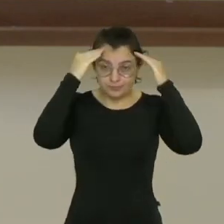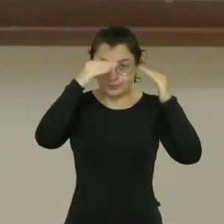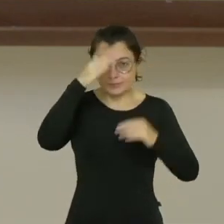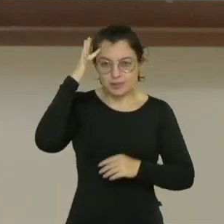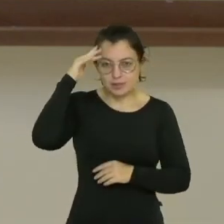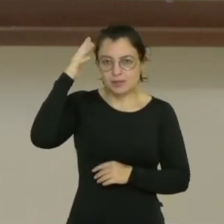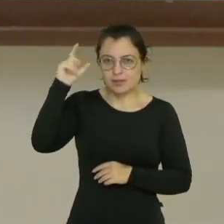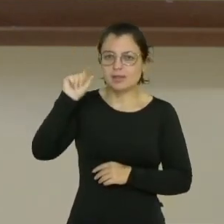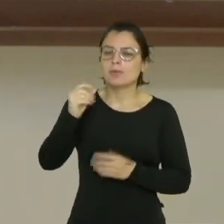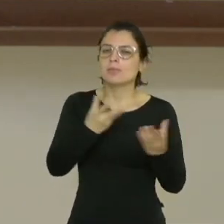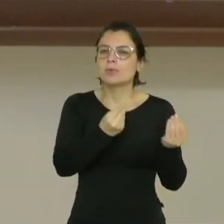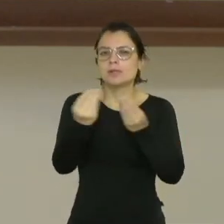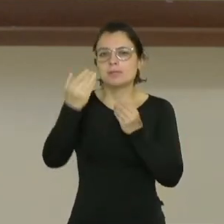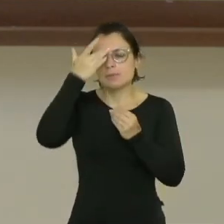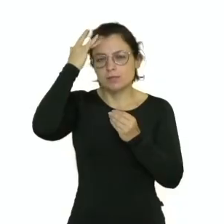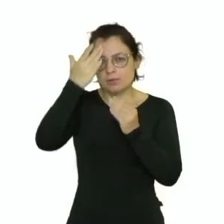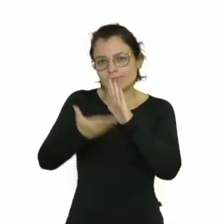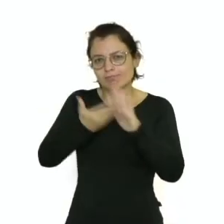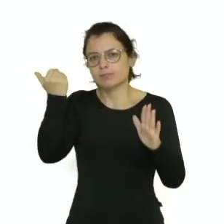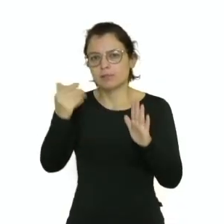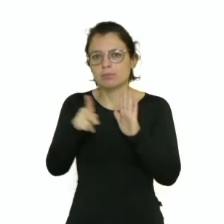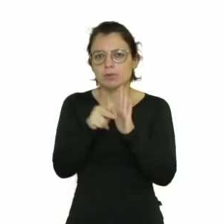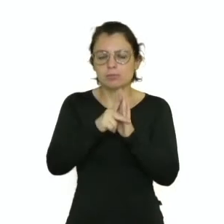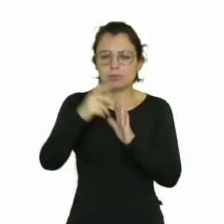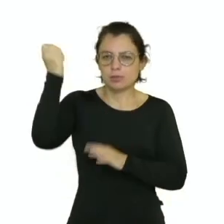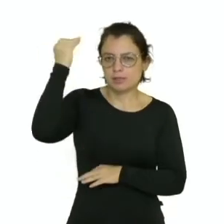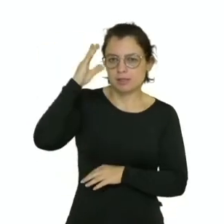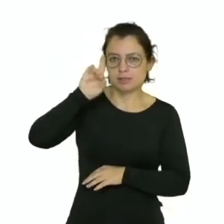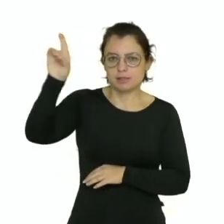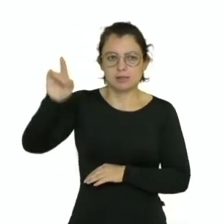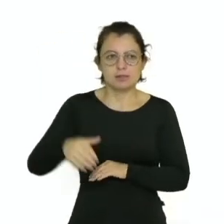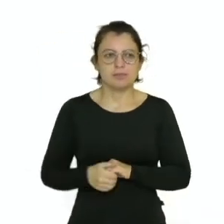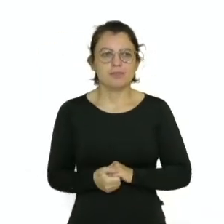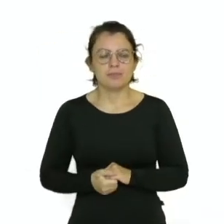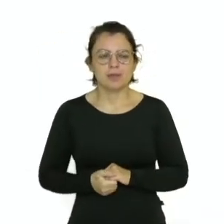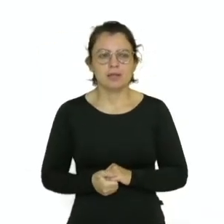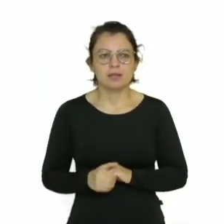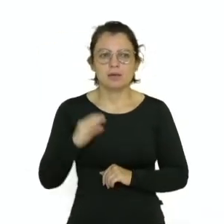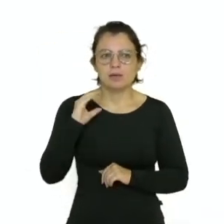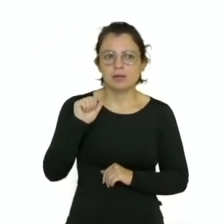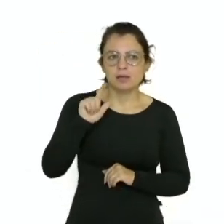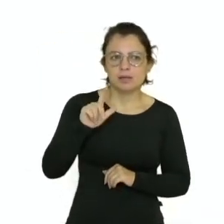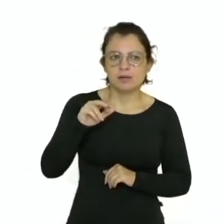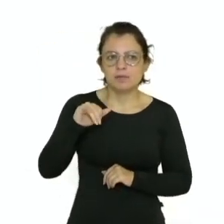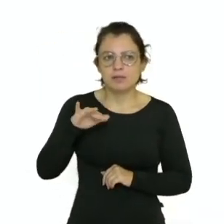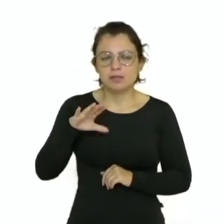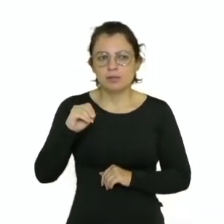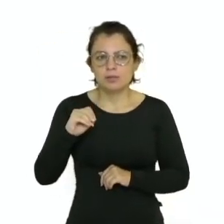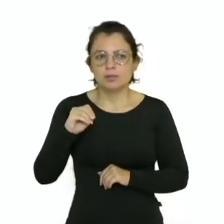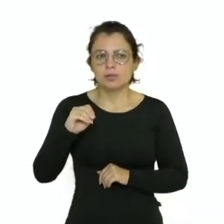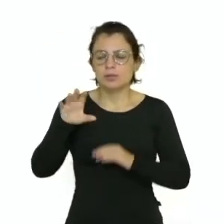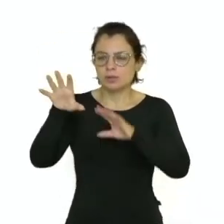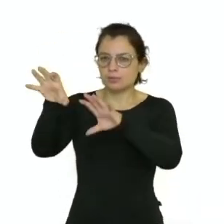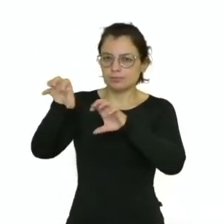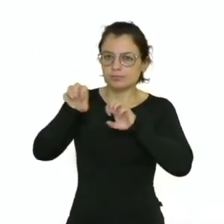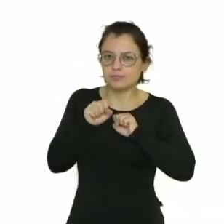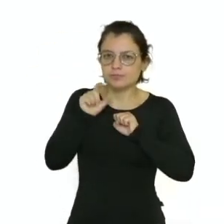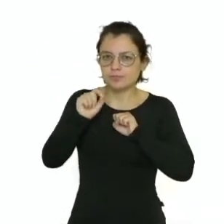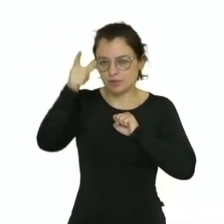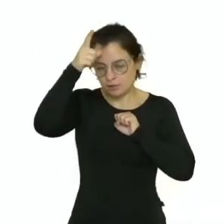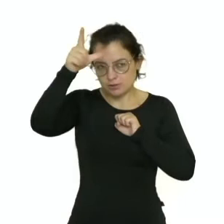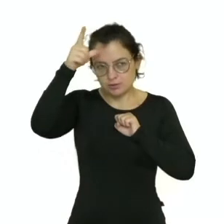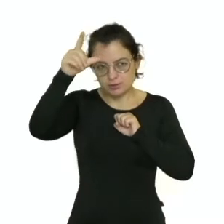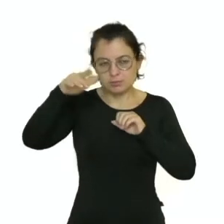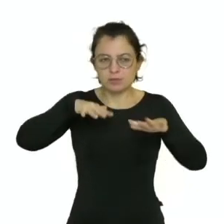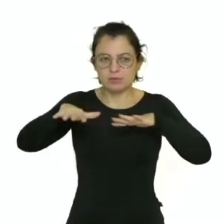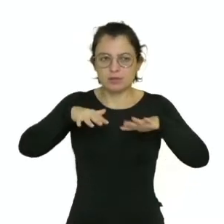da graça de Deus, certo? Então veja, Calvino aderiu ao movimento luterano e foi perseguido. Mudou-se para a Suíça,